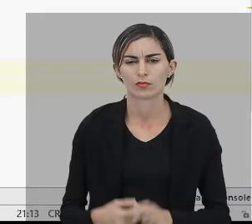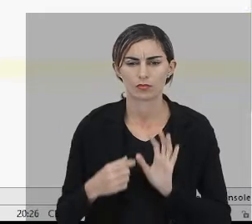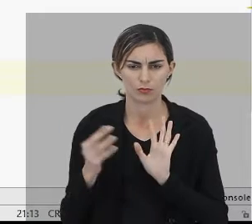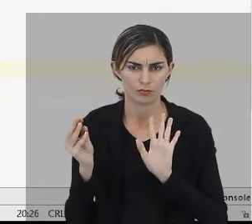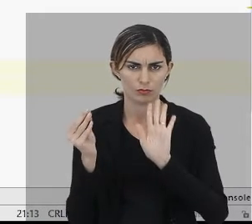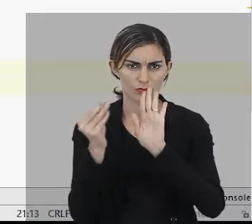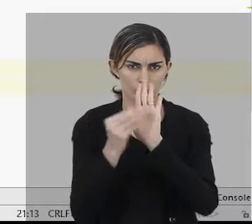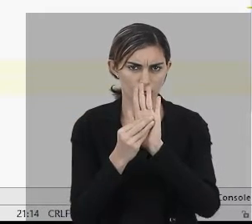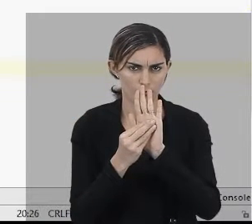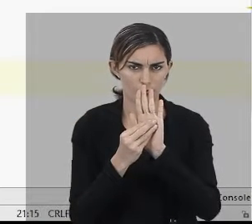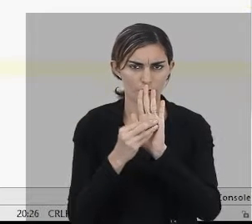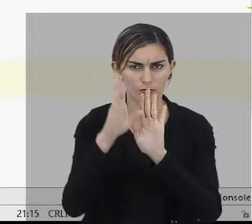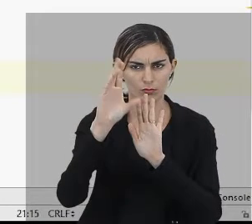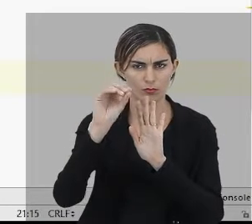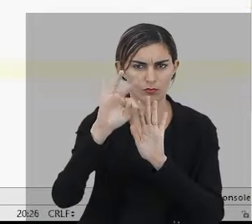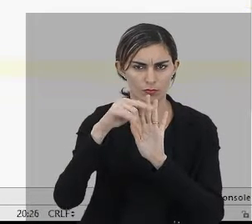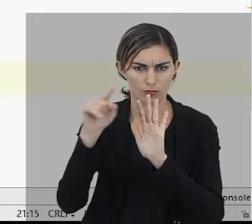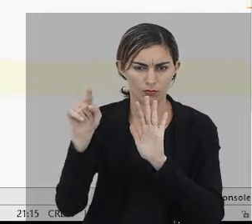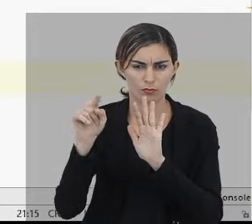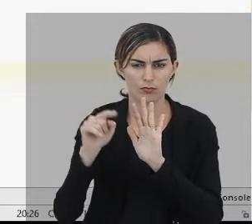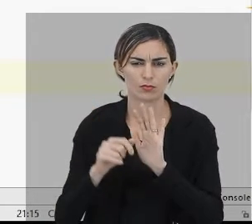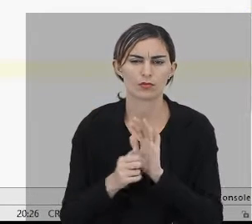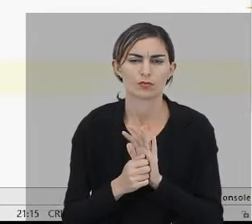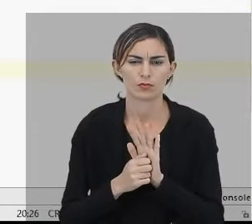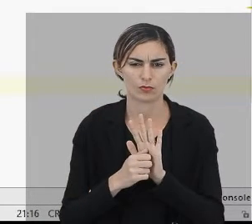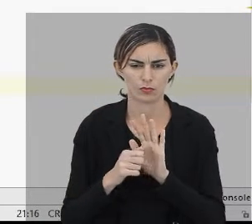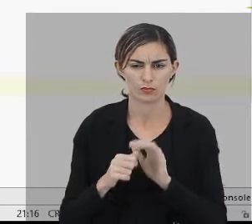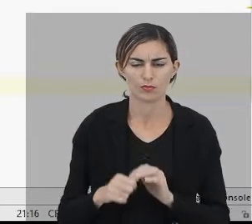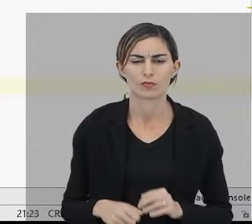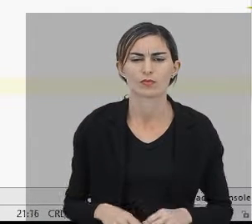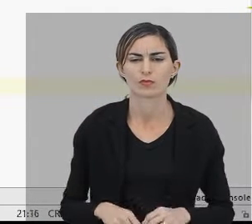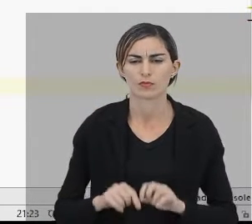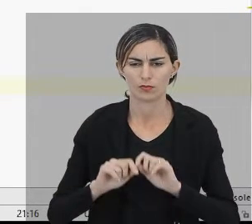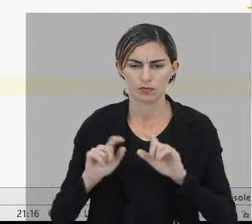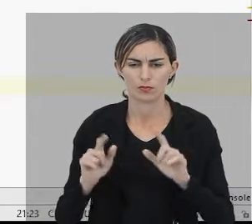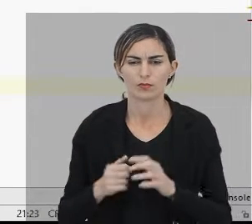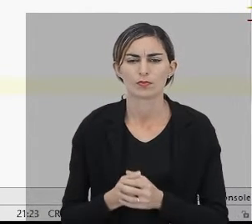Vou adicionar o botão Avio.